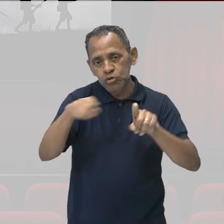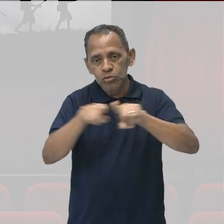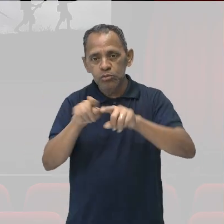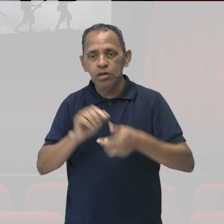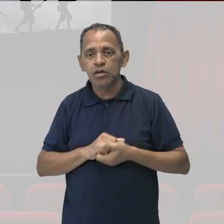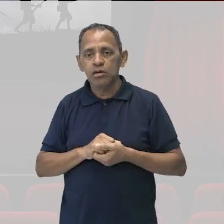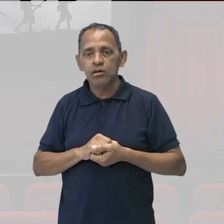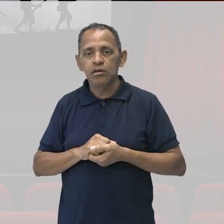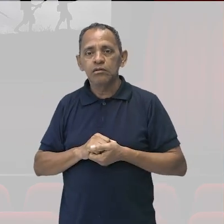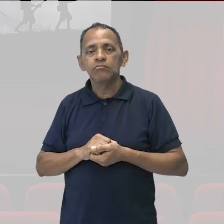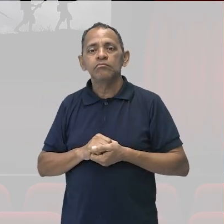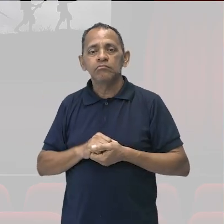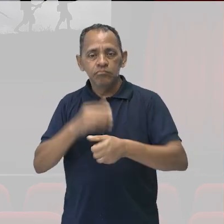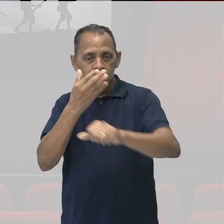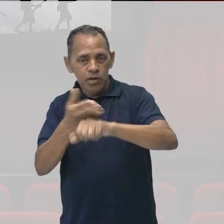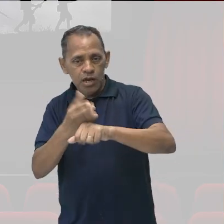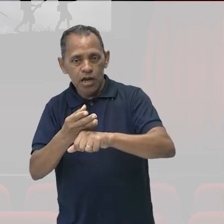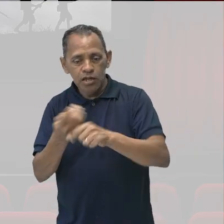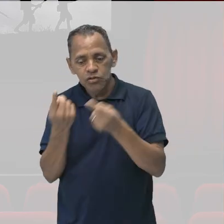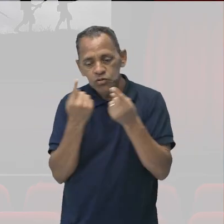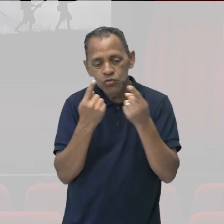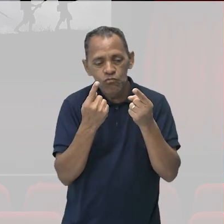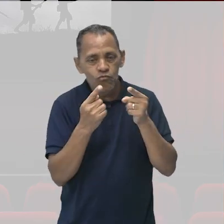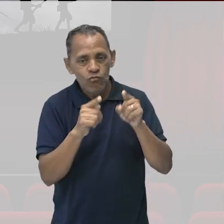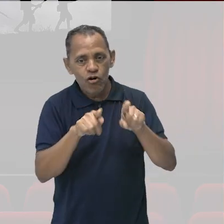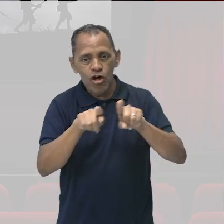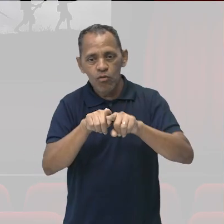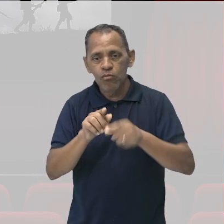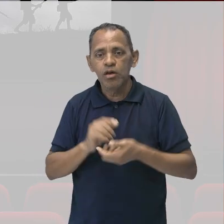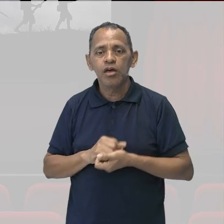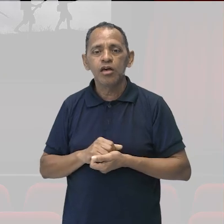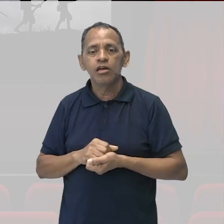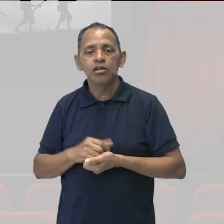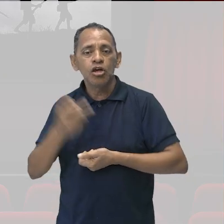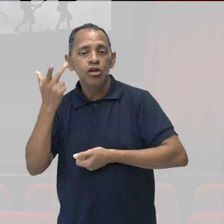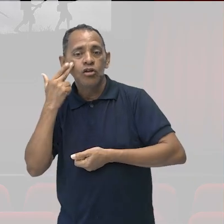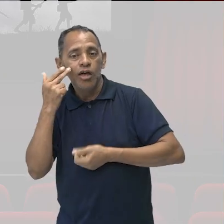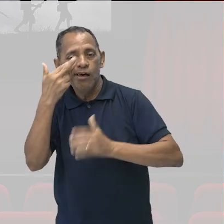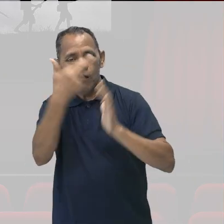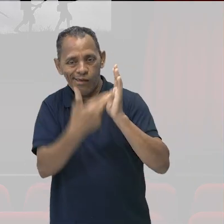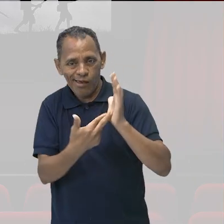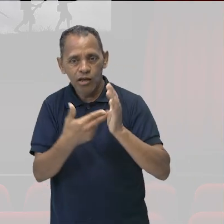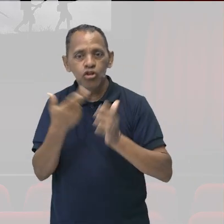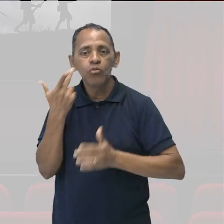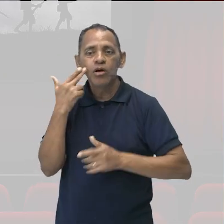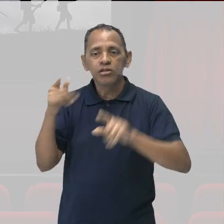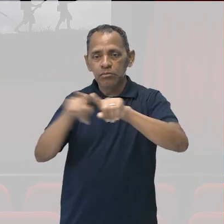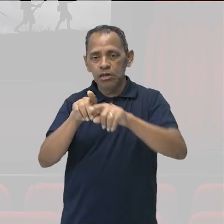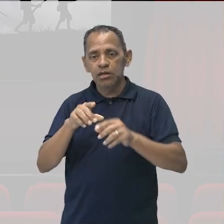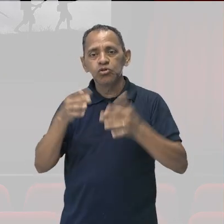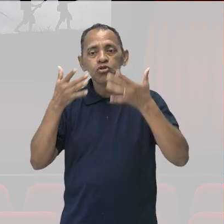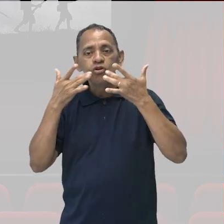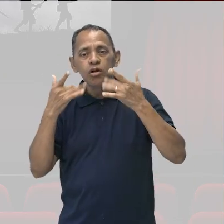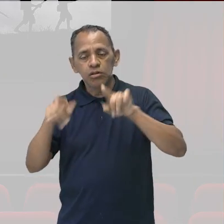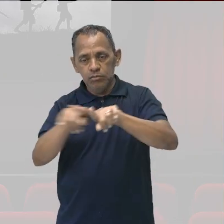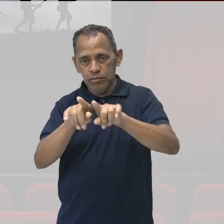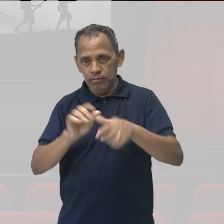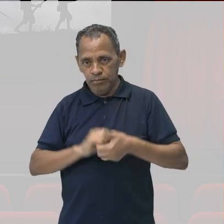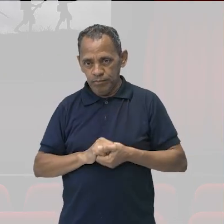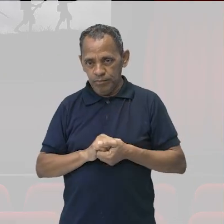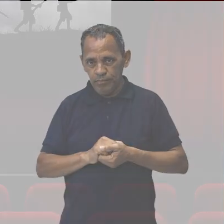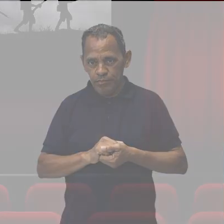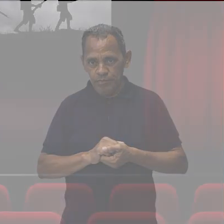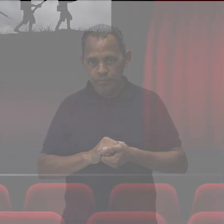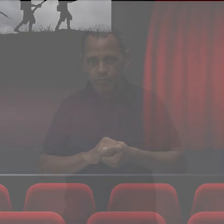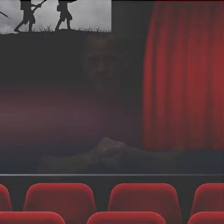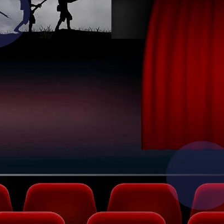intertextualidade, experimentação com formas e mídias, frequentemente desafiando as convenções tradicionais